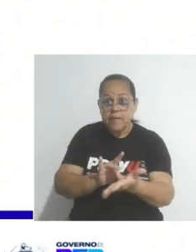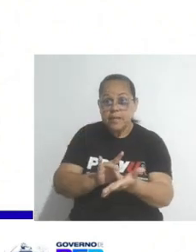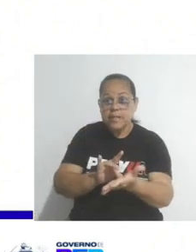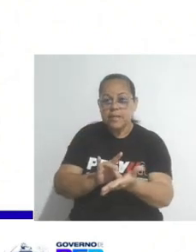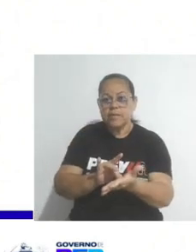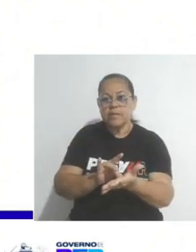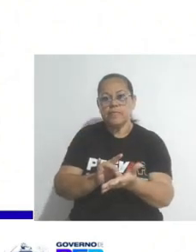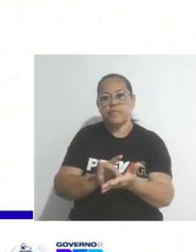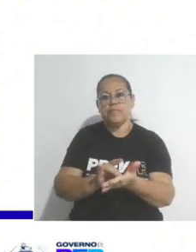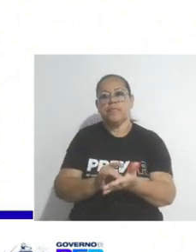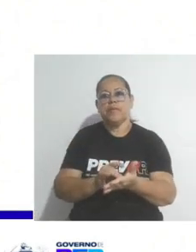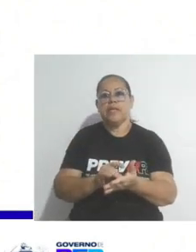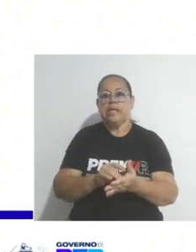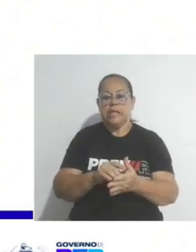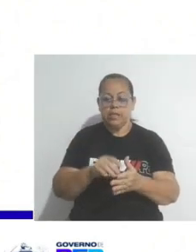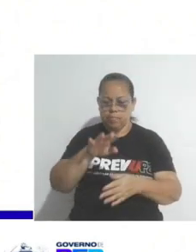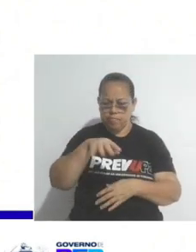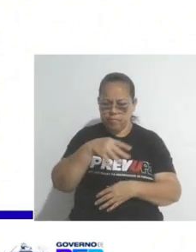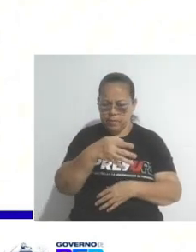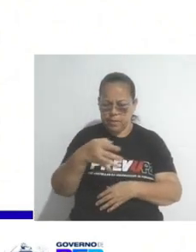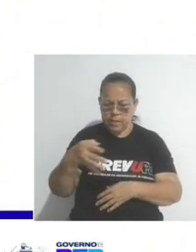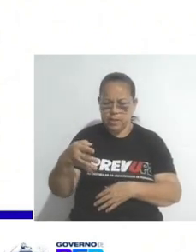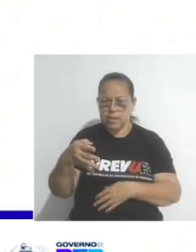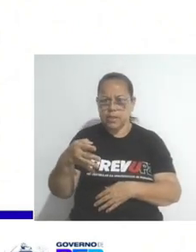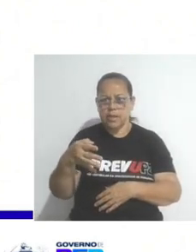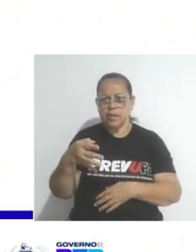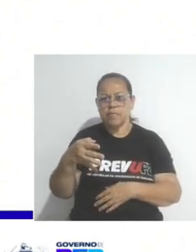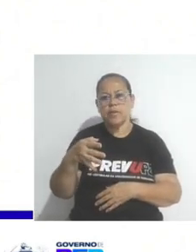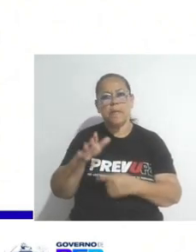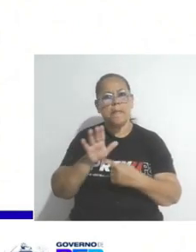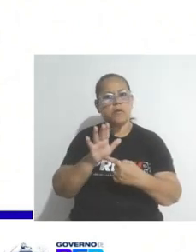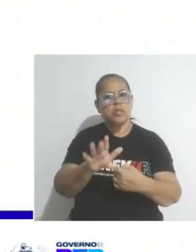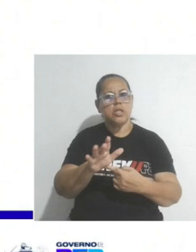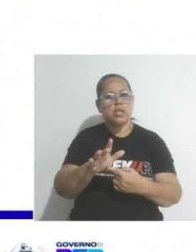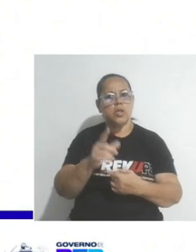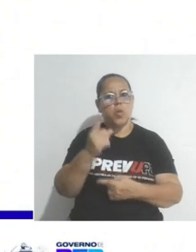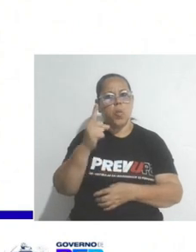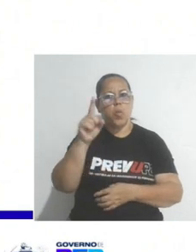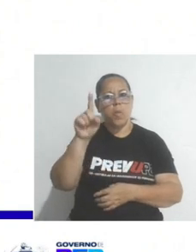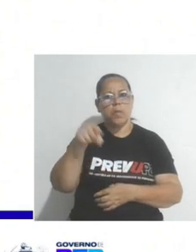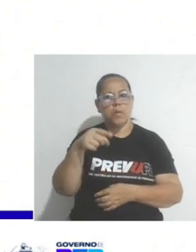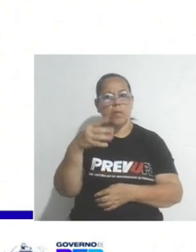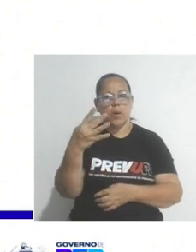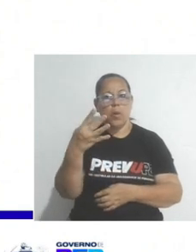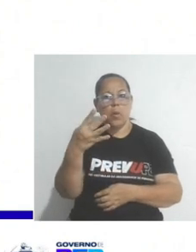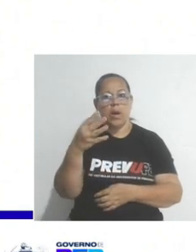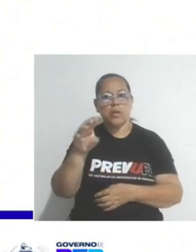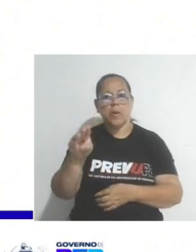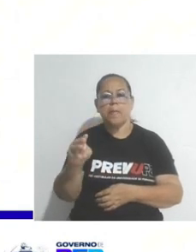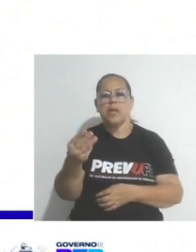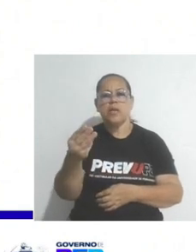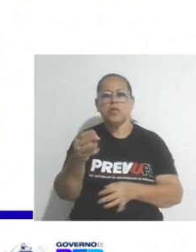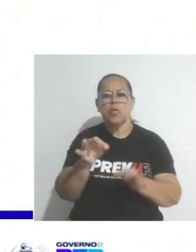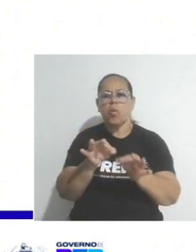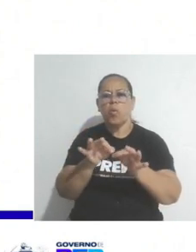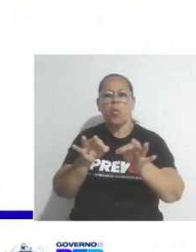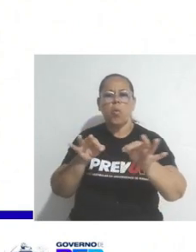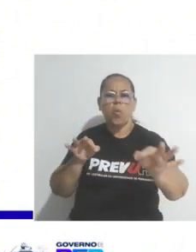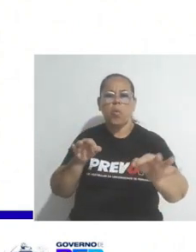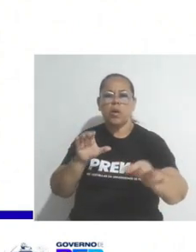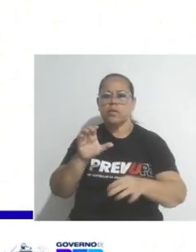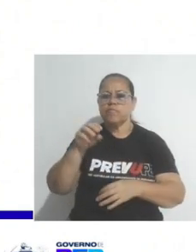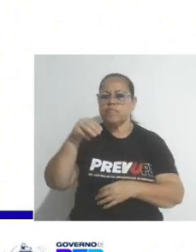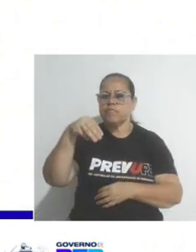escala apresentada que é de 1 para 4 milhões quantos centímetros separam essas duas